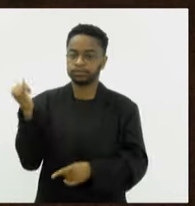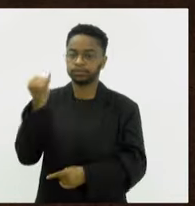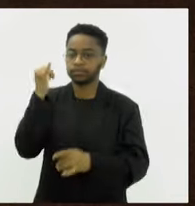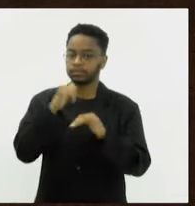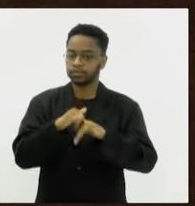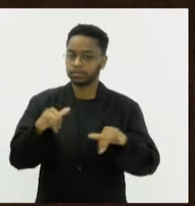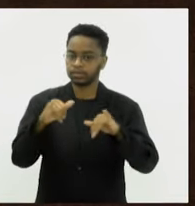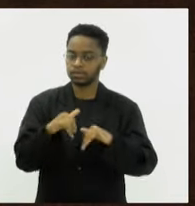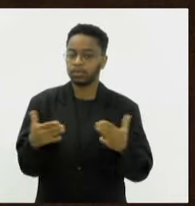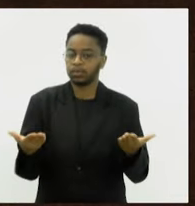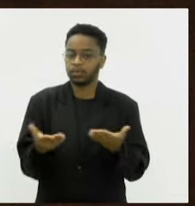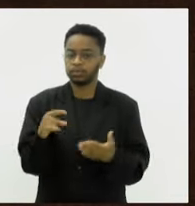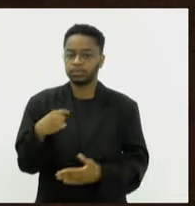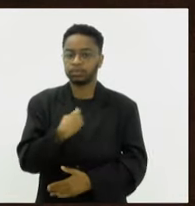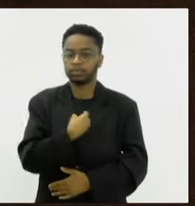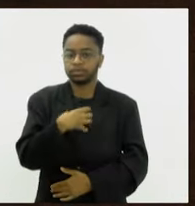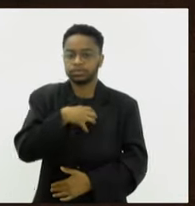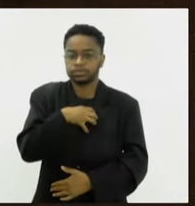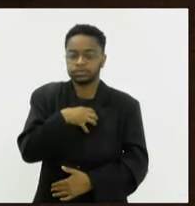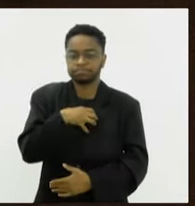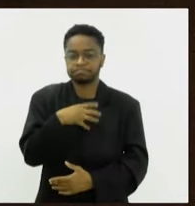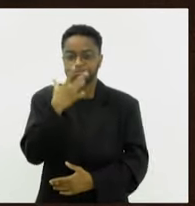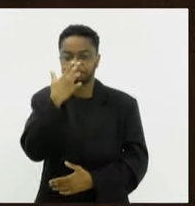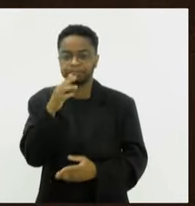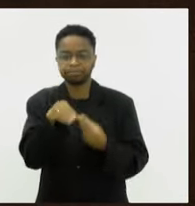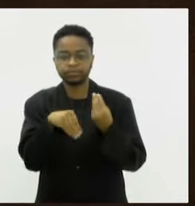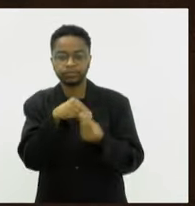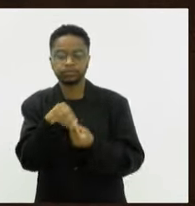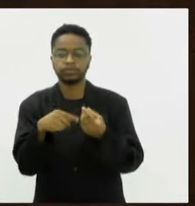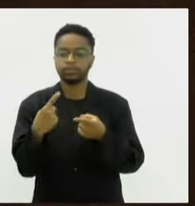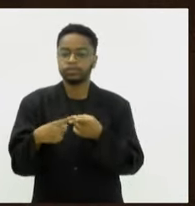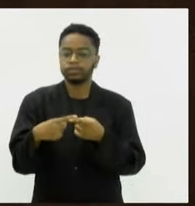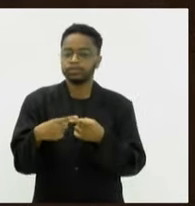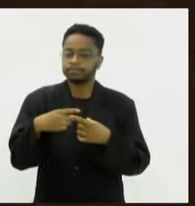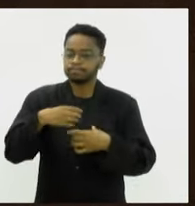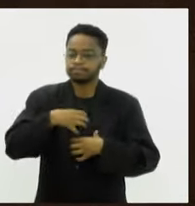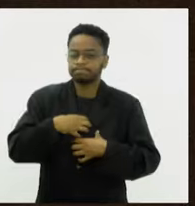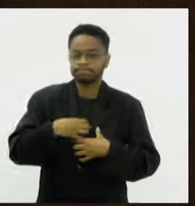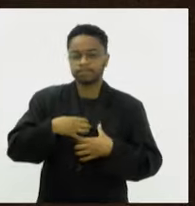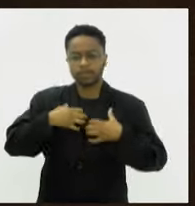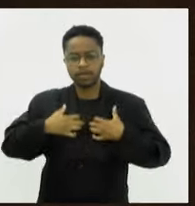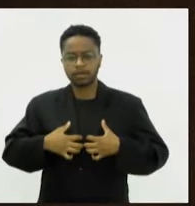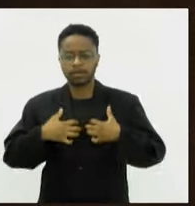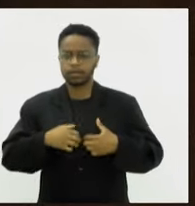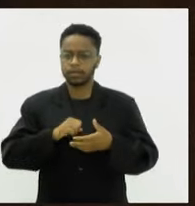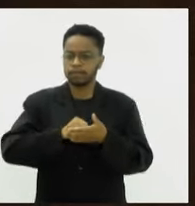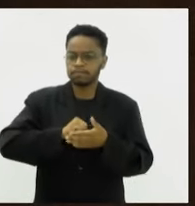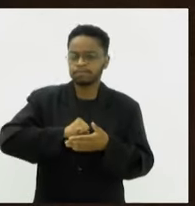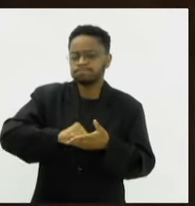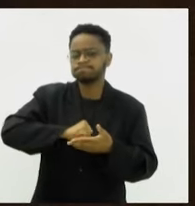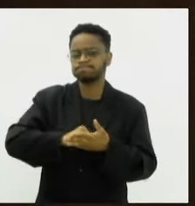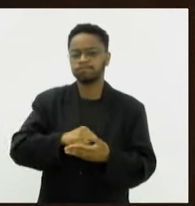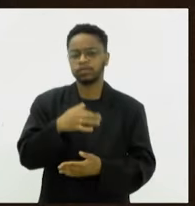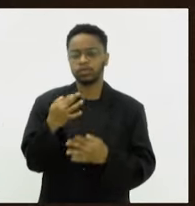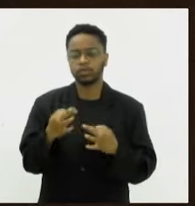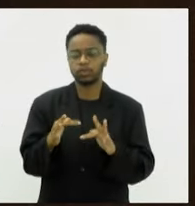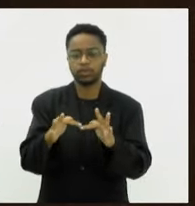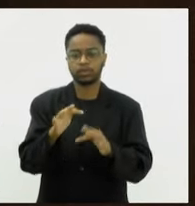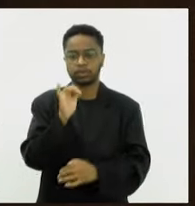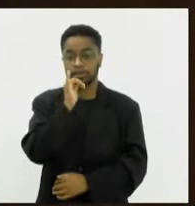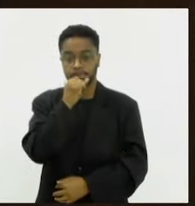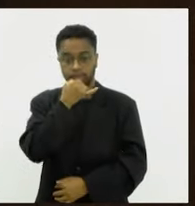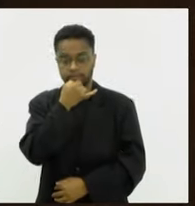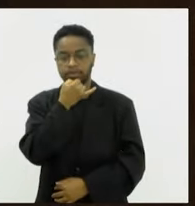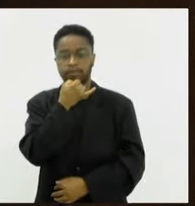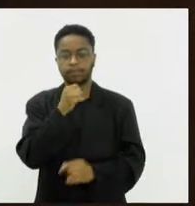os nossos sentimentos eles se misturam. É um sentimento de muita revolta, de muita dor, de muita